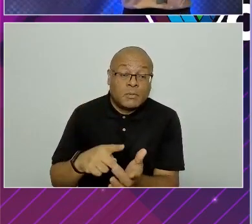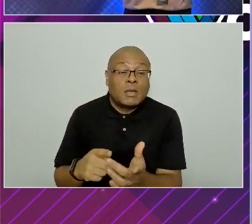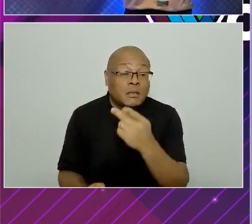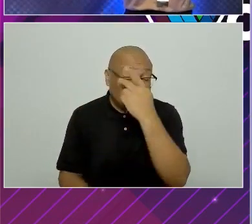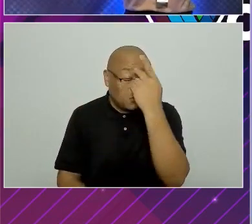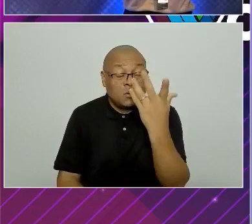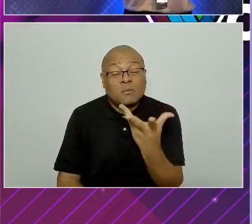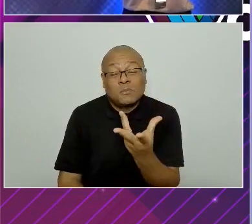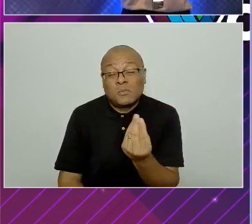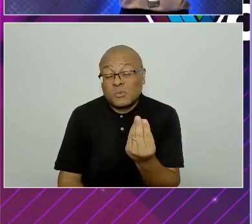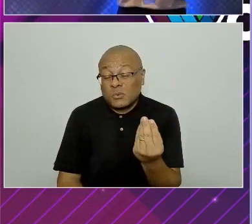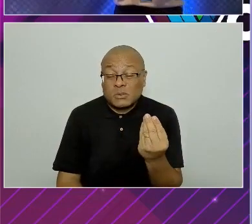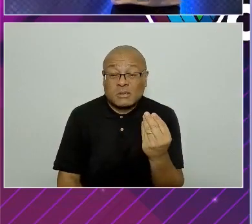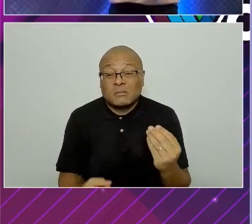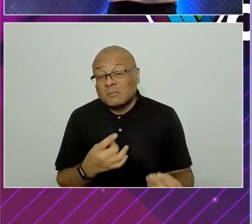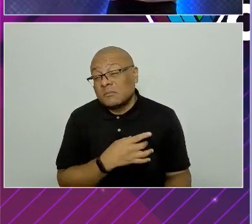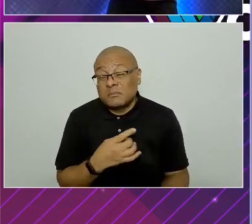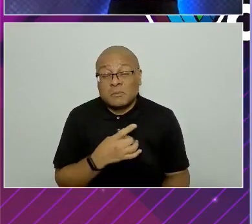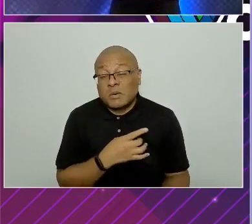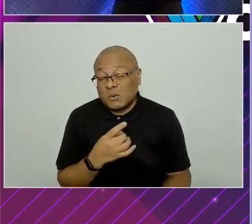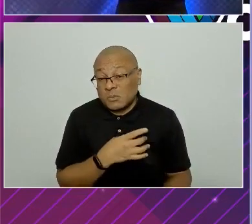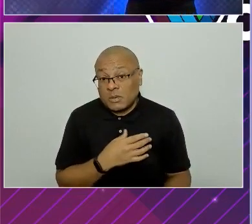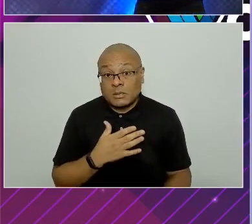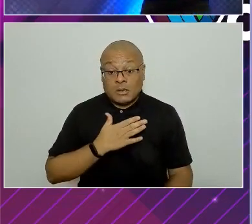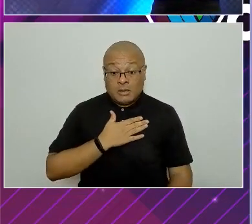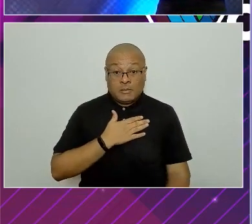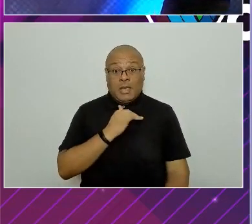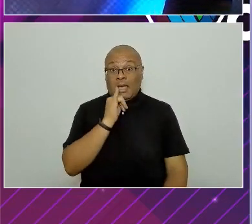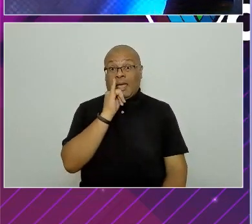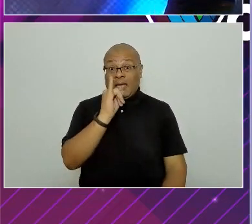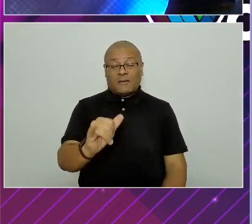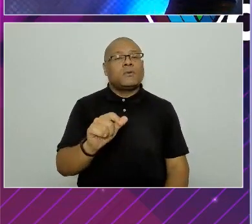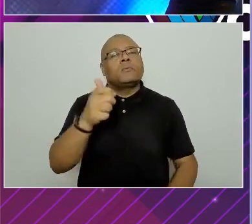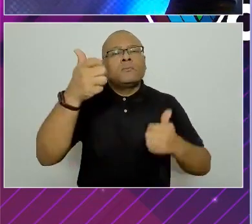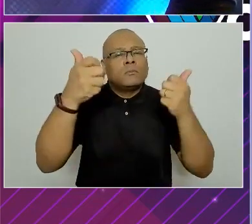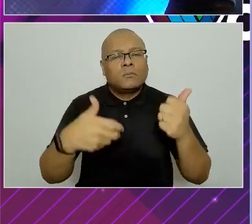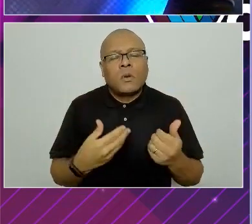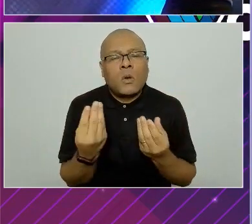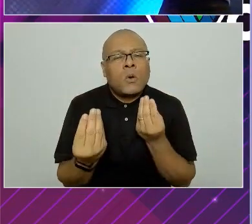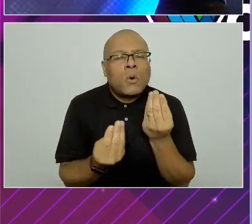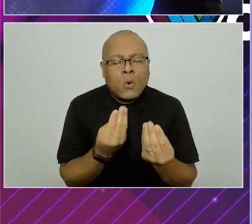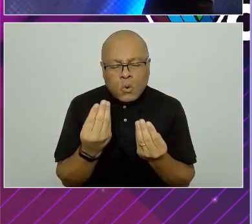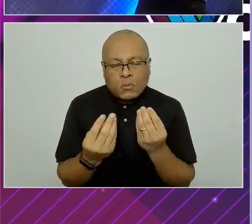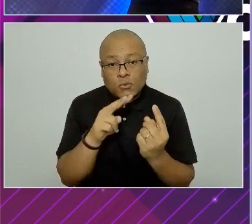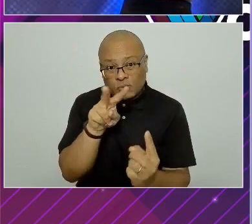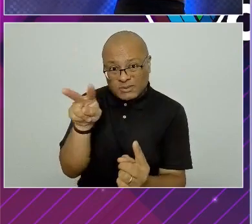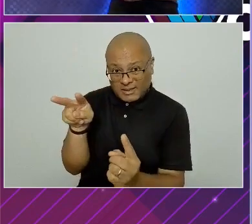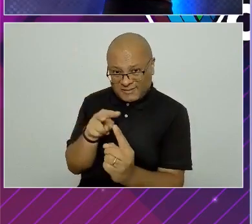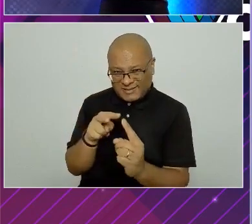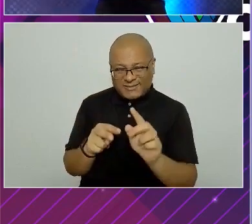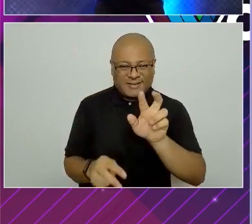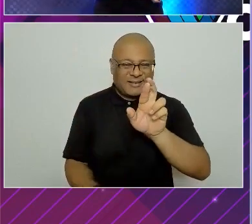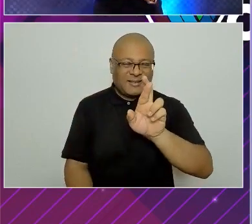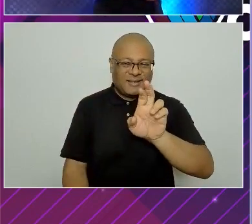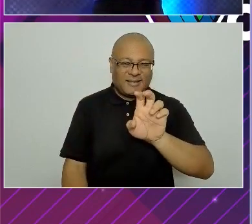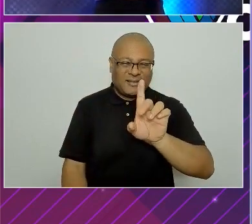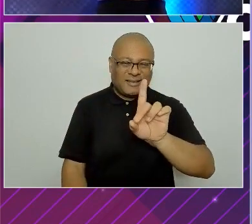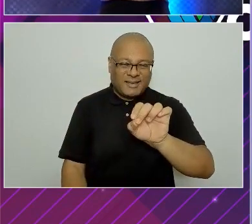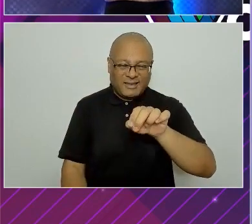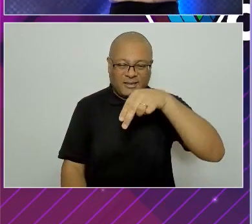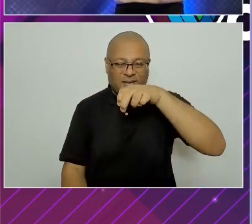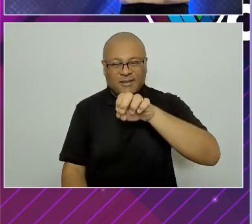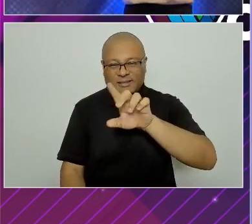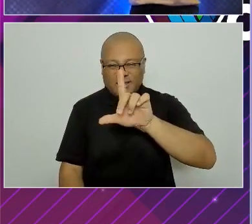tem um certo receio, né? Mas o meu ponto aqui é trazer como funciona, né, na visão de rede neural, a estruturação do